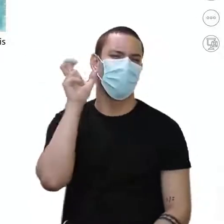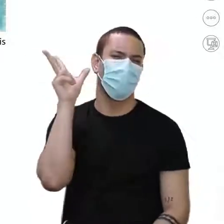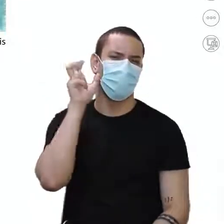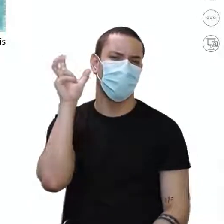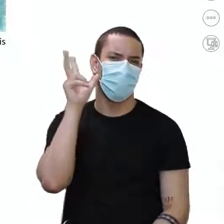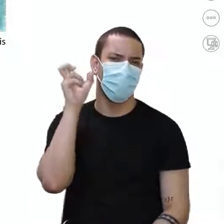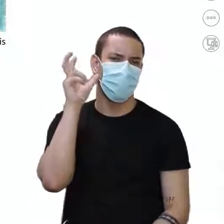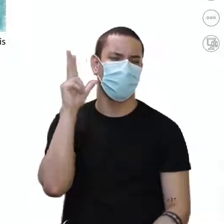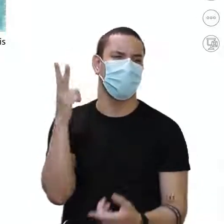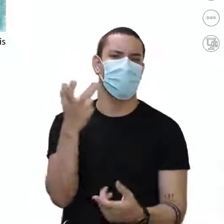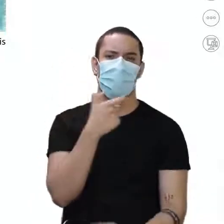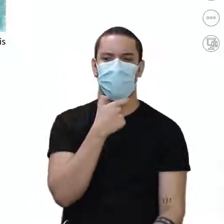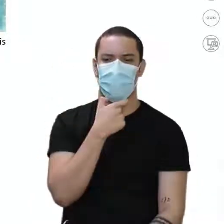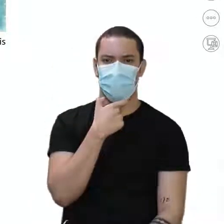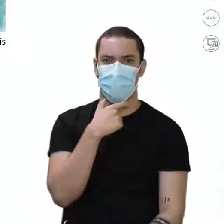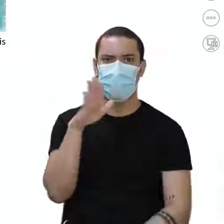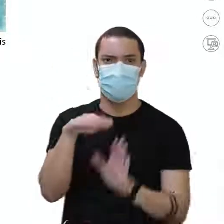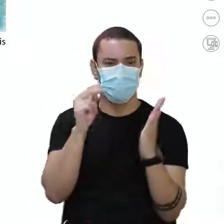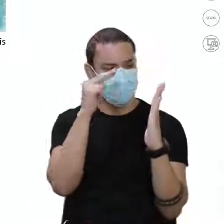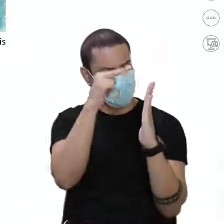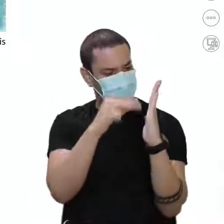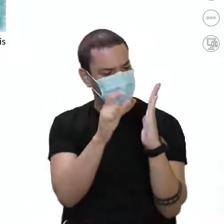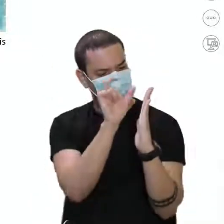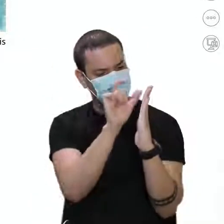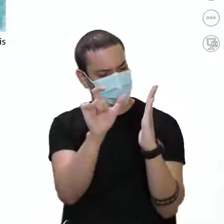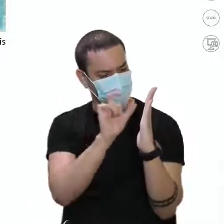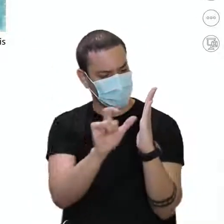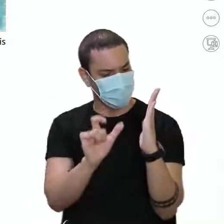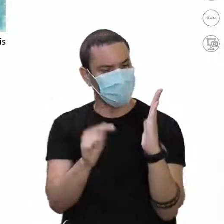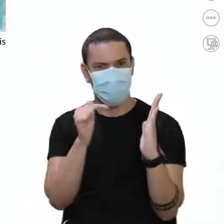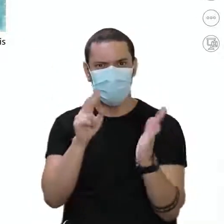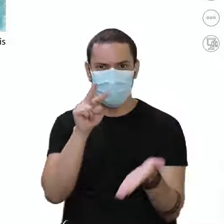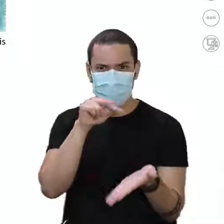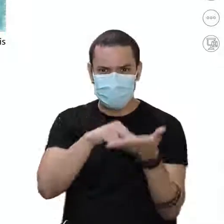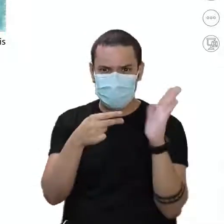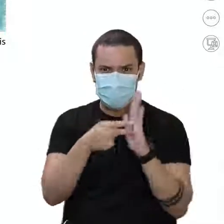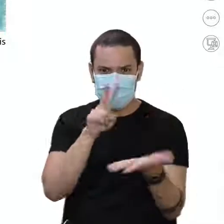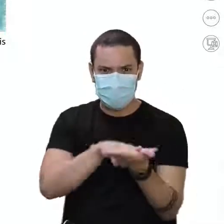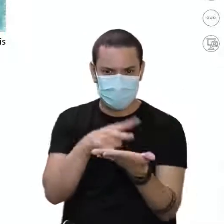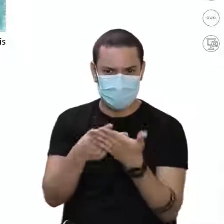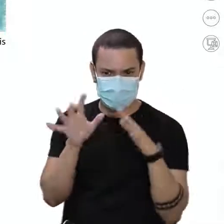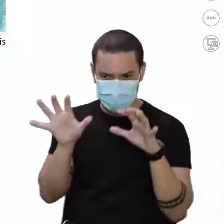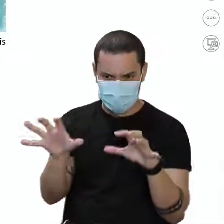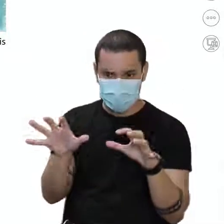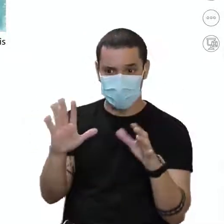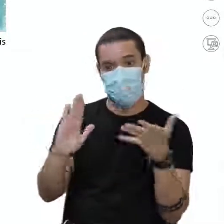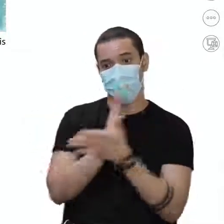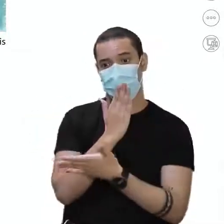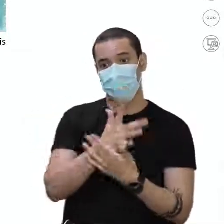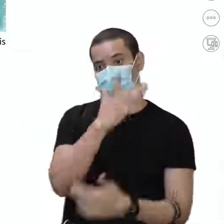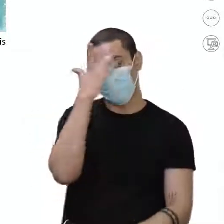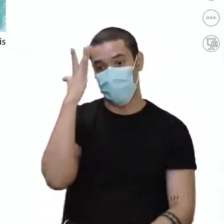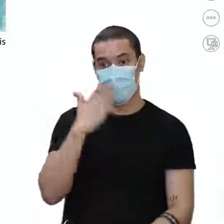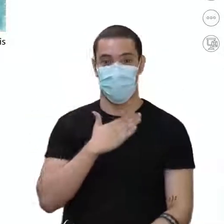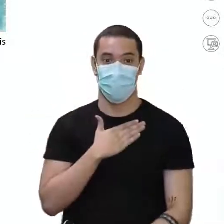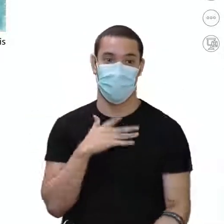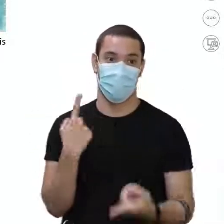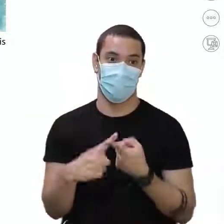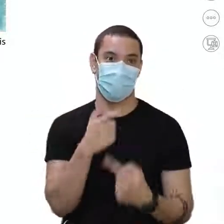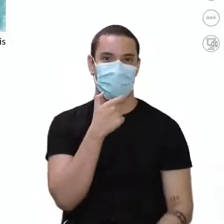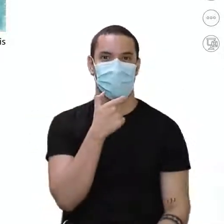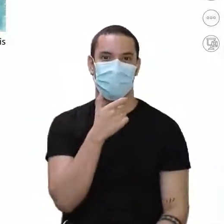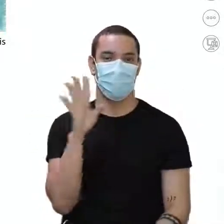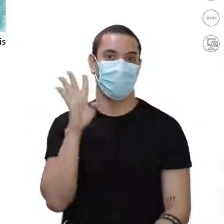inglês, às vezes a tradução é uma coisa assim, tipo, é isso, né? Mas algumas pessoas gostam porque é inglês e tal, parece que fica